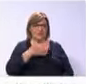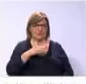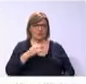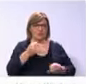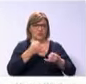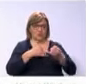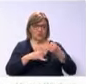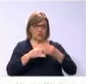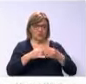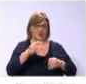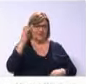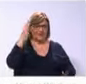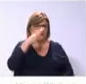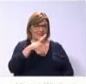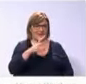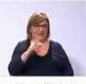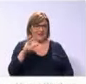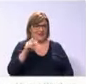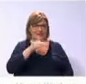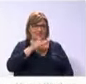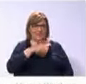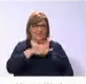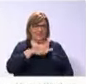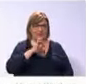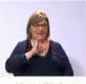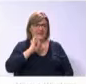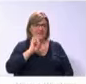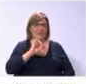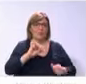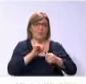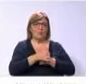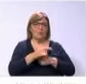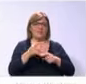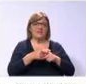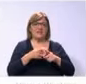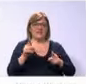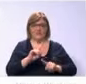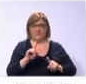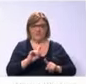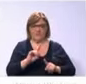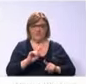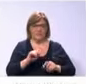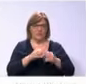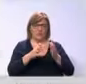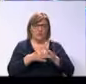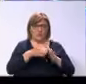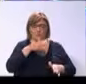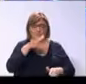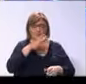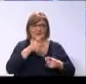trocar o santa clara pelo benfica neste momento não seria uma mudança que lhe interessava e ao que tudo indica